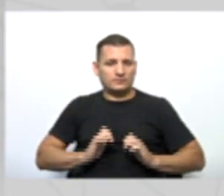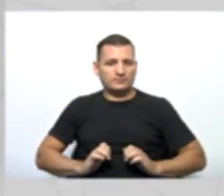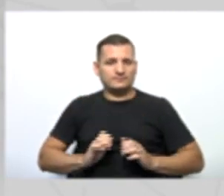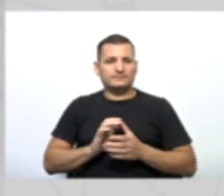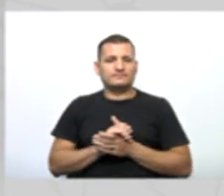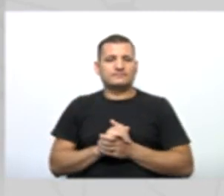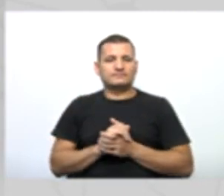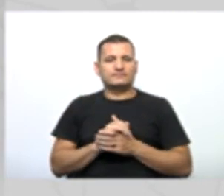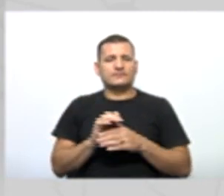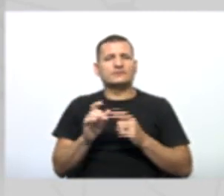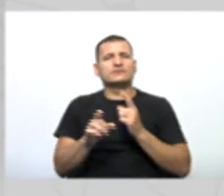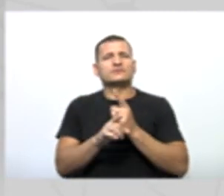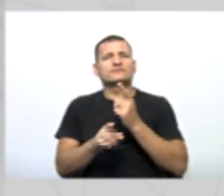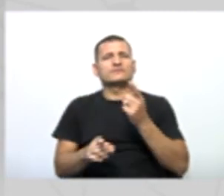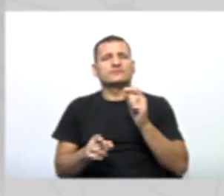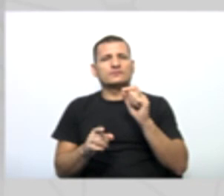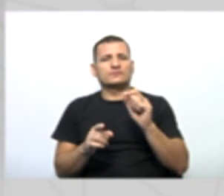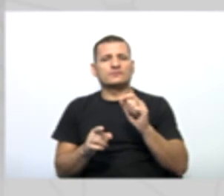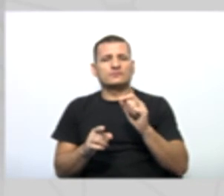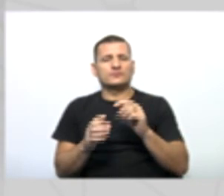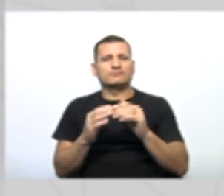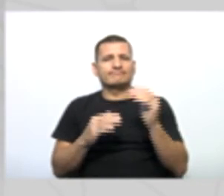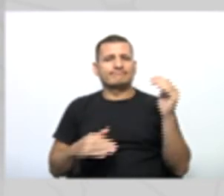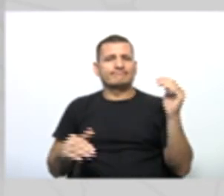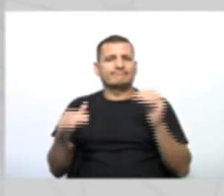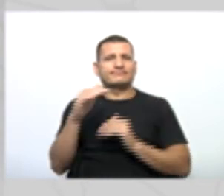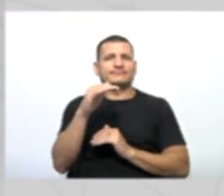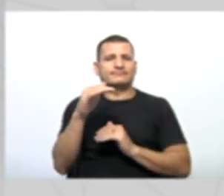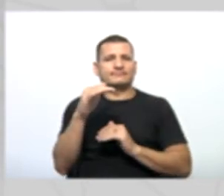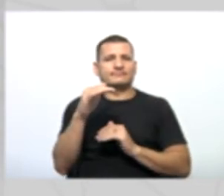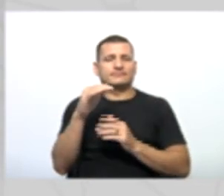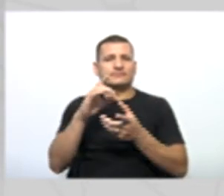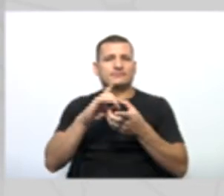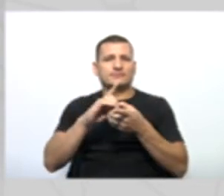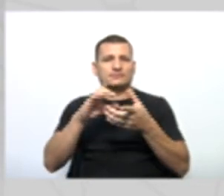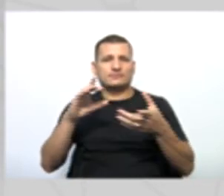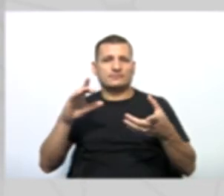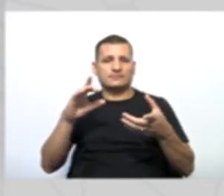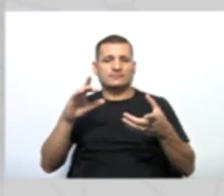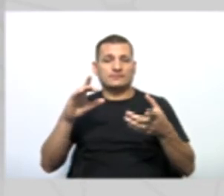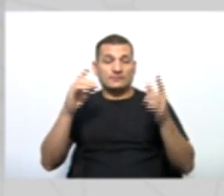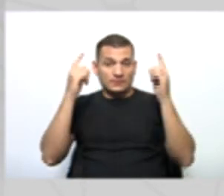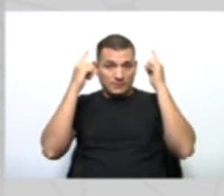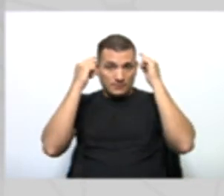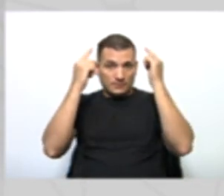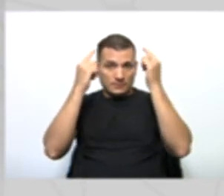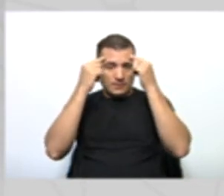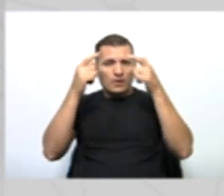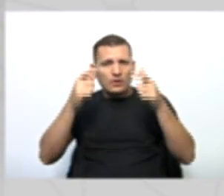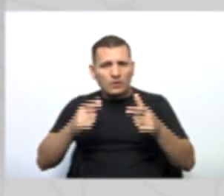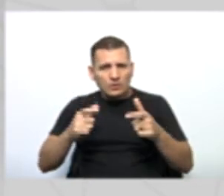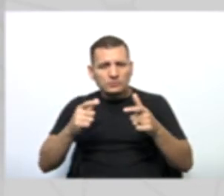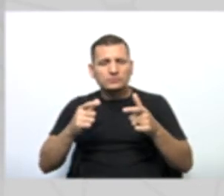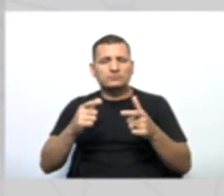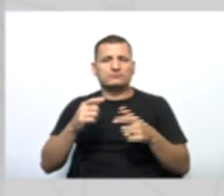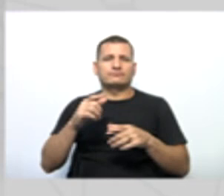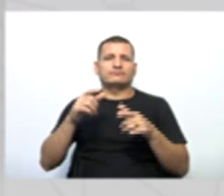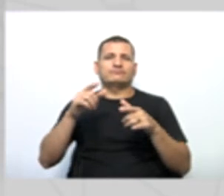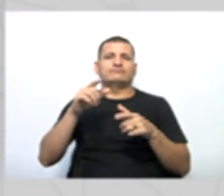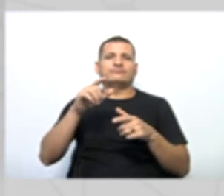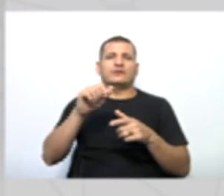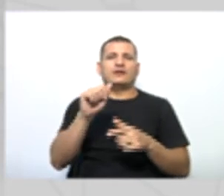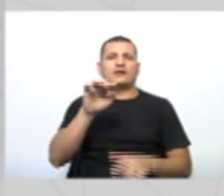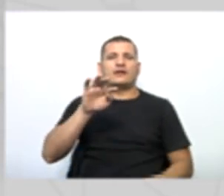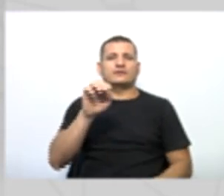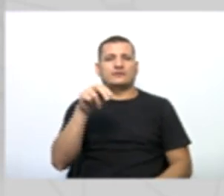identificado como o ápice da democracia grega, especialmente em Atenas. Vocês devem lembrar